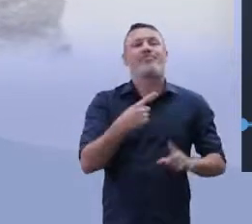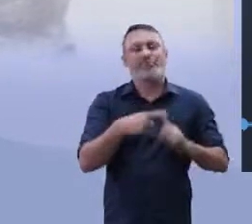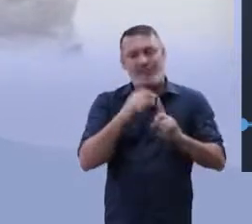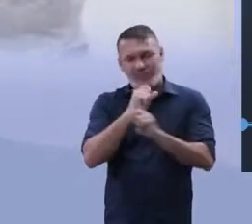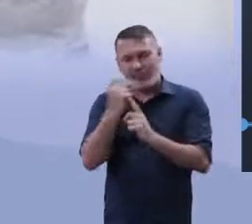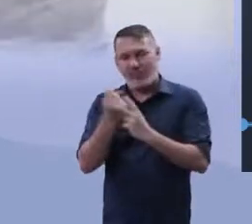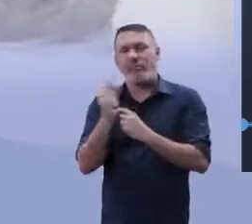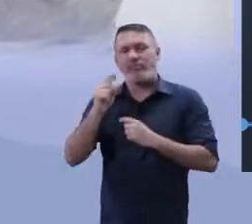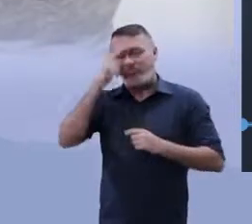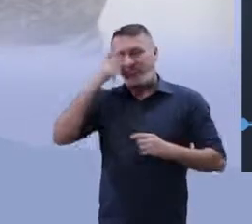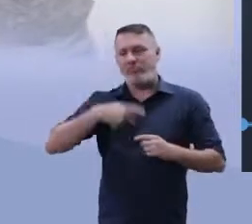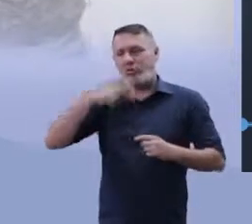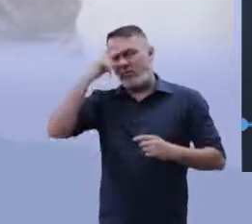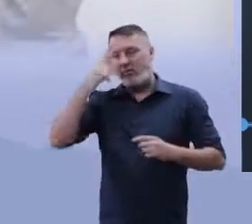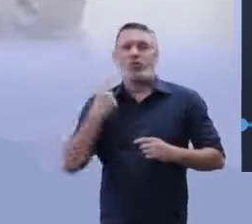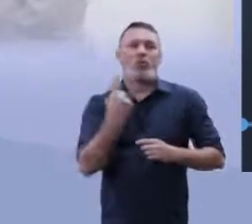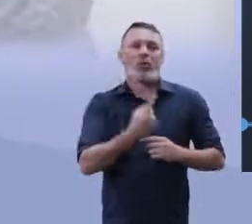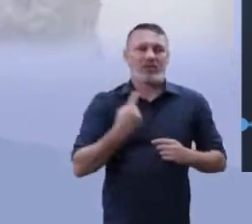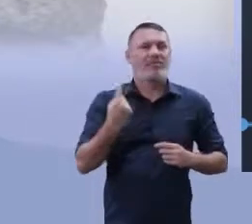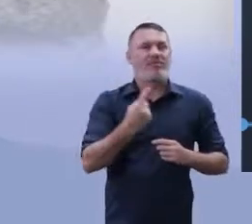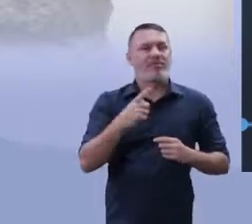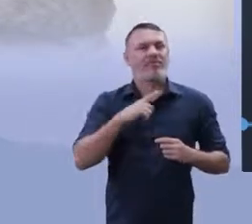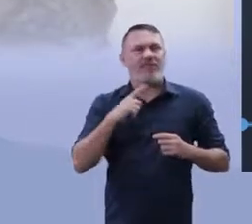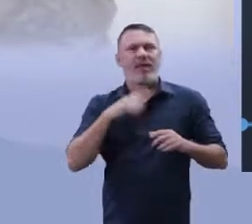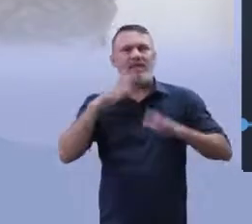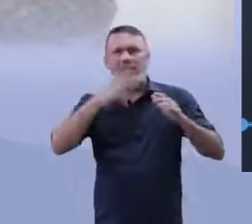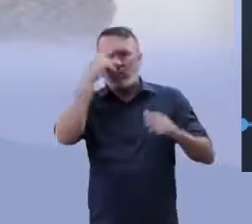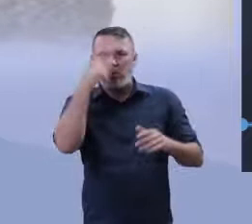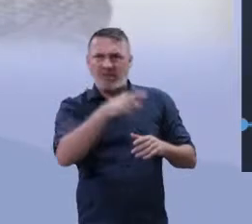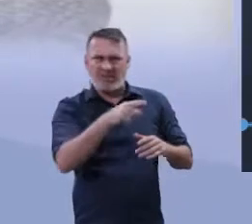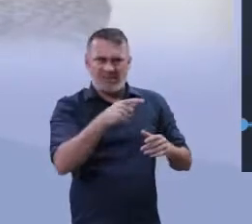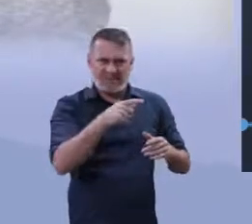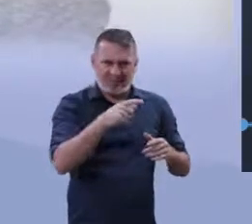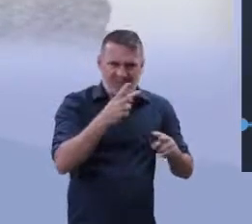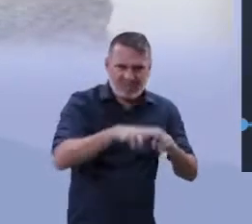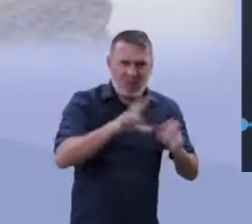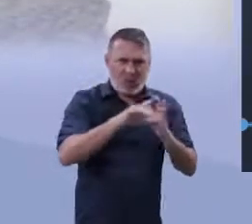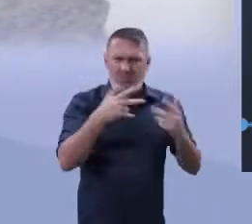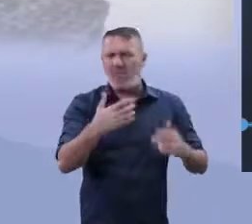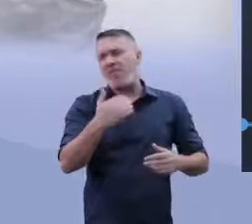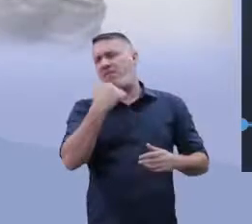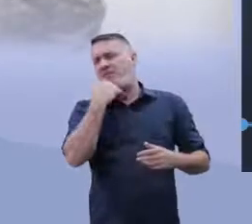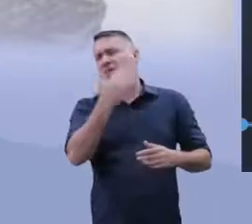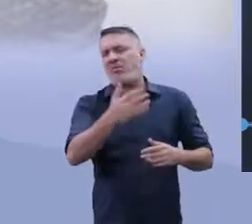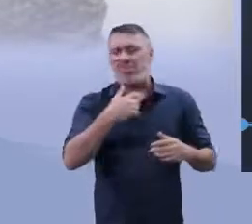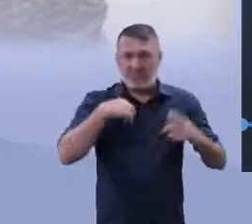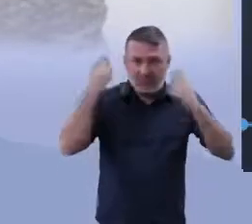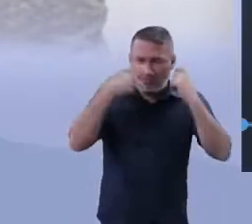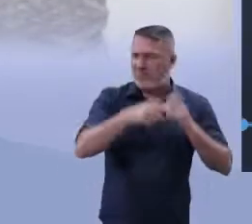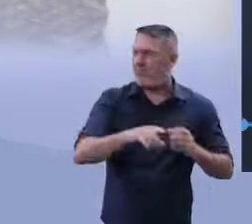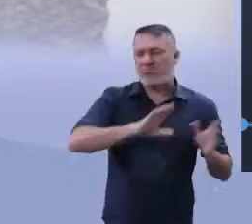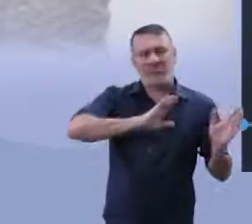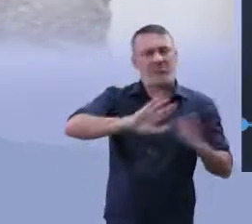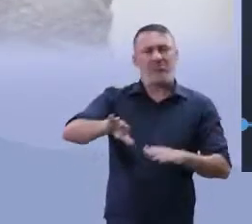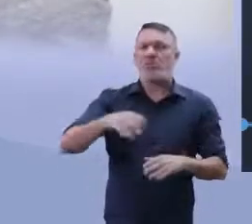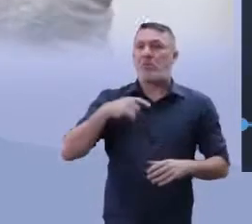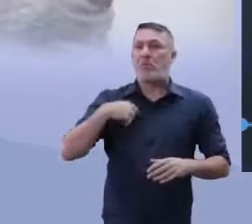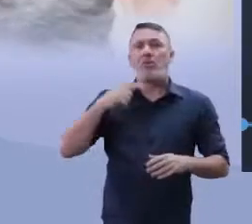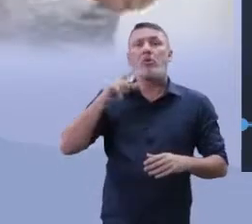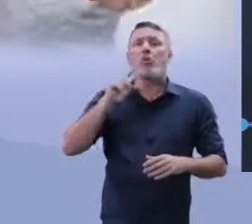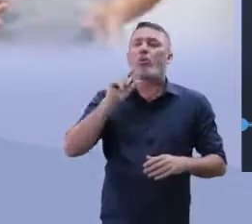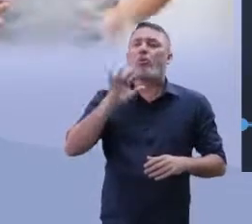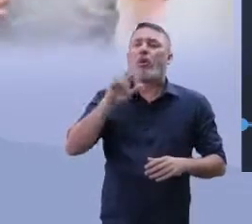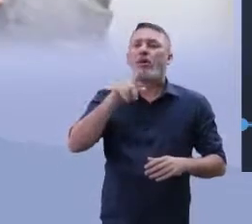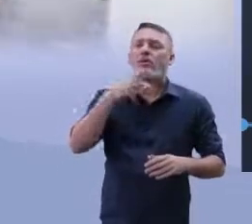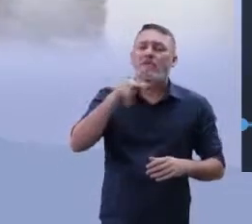é importante que eu esteja bem, aquela pessoa que cometeu aquele crime, estou nem aí. Mas não é isso que você precisa pensar,